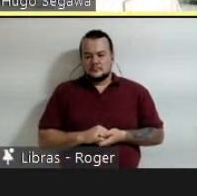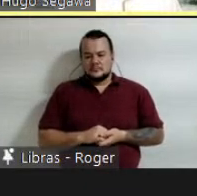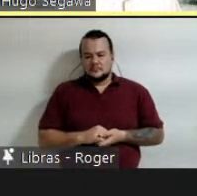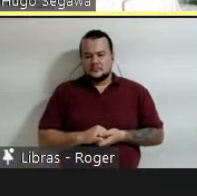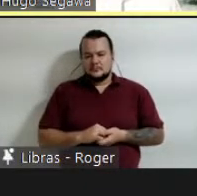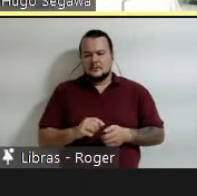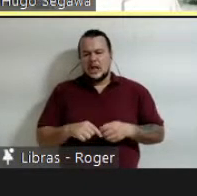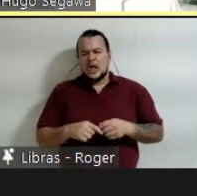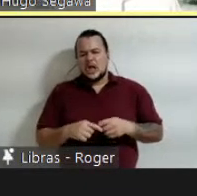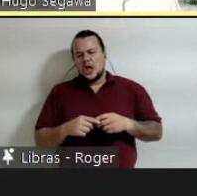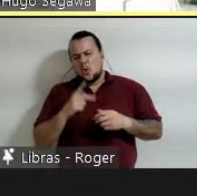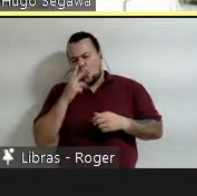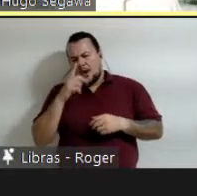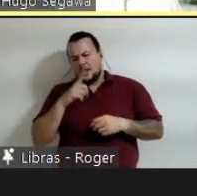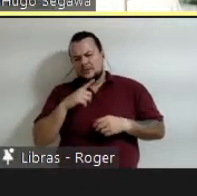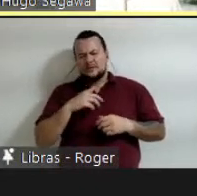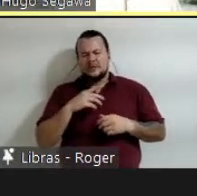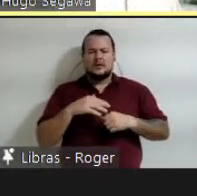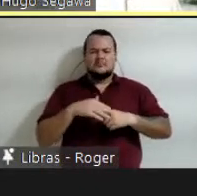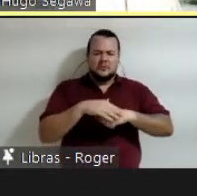essas realidades, né?